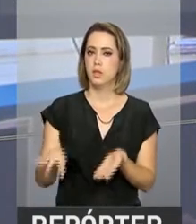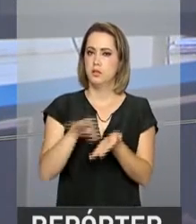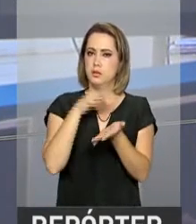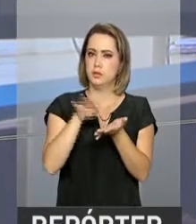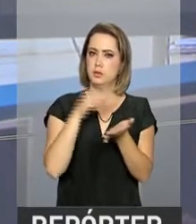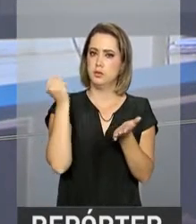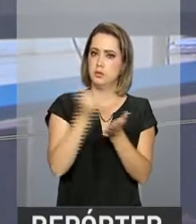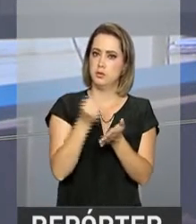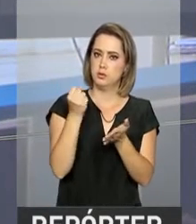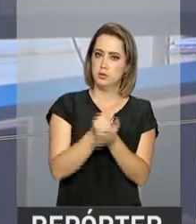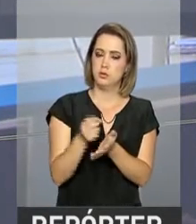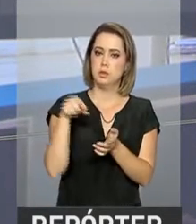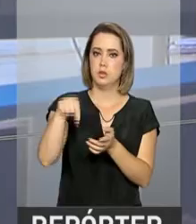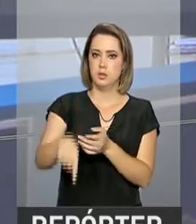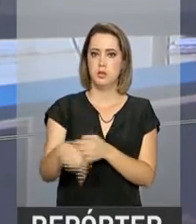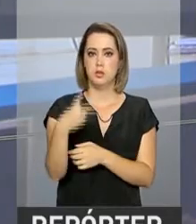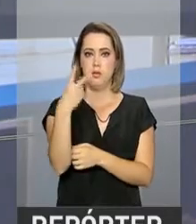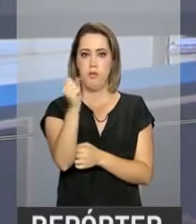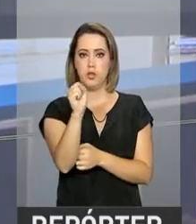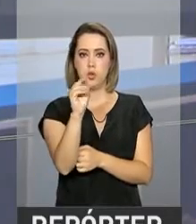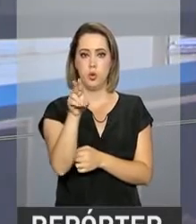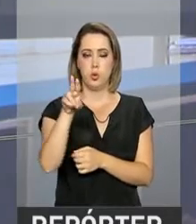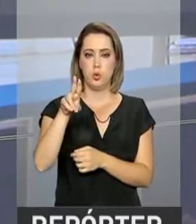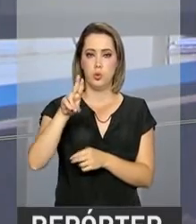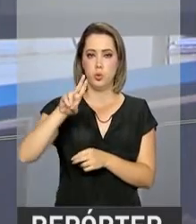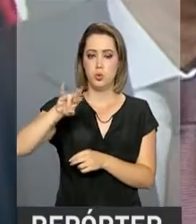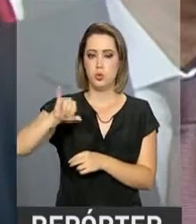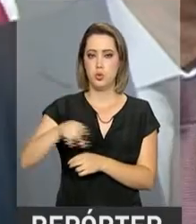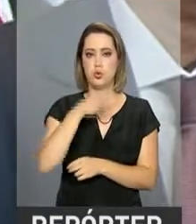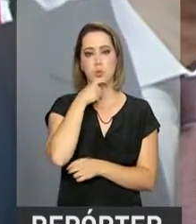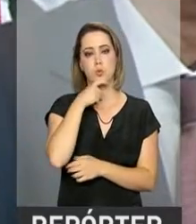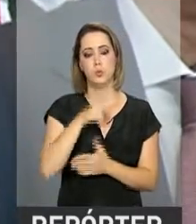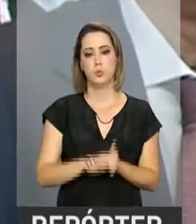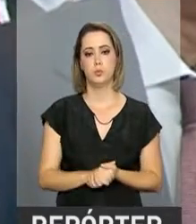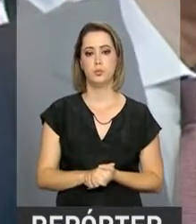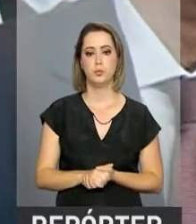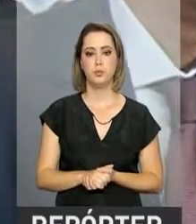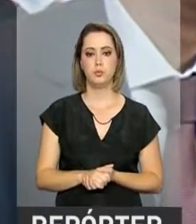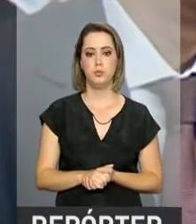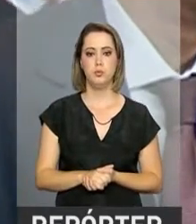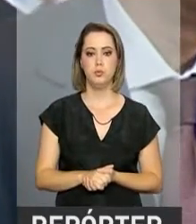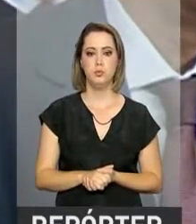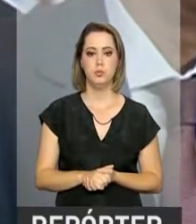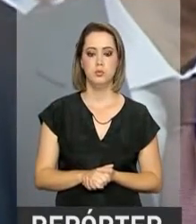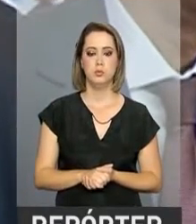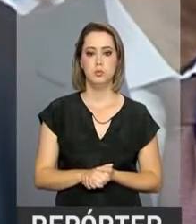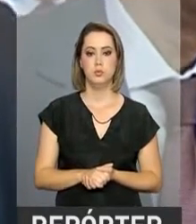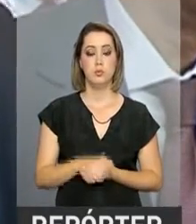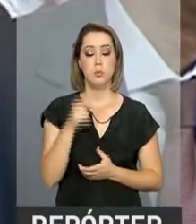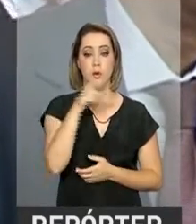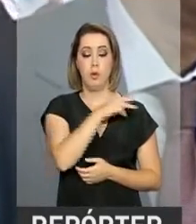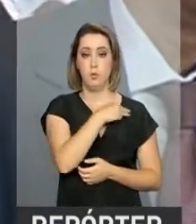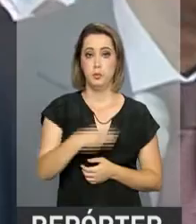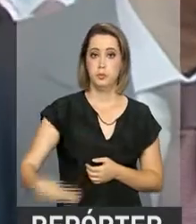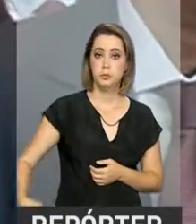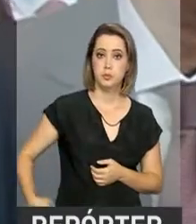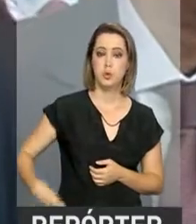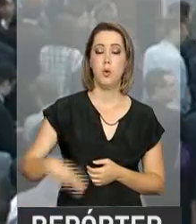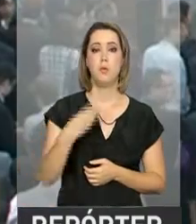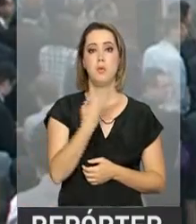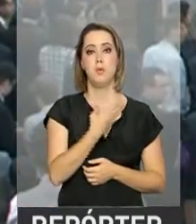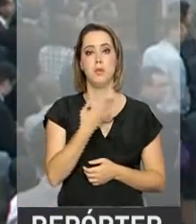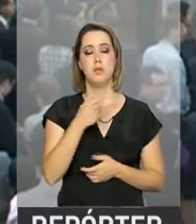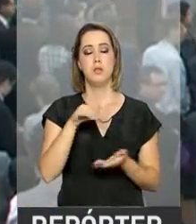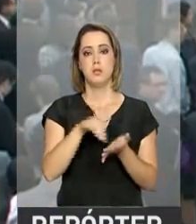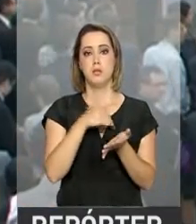do contrato está prevista para 28 de julho o ministro da secretaria geral da presidência moreira franco